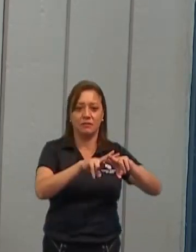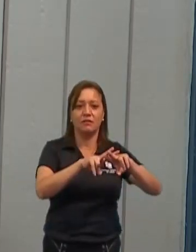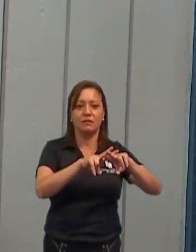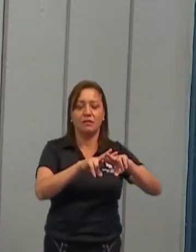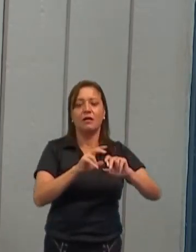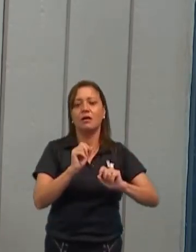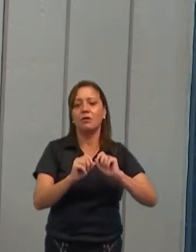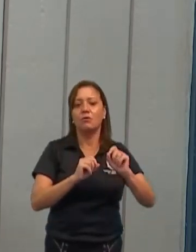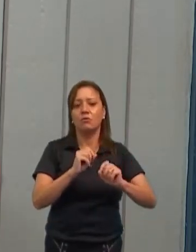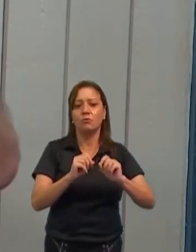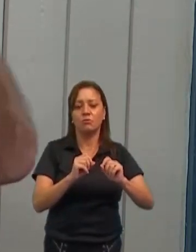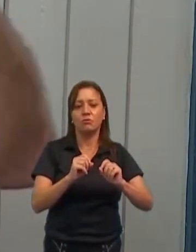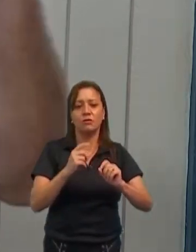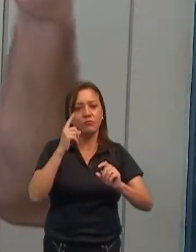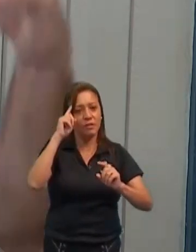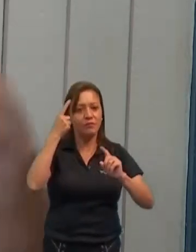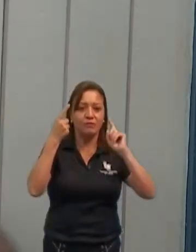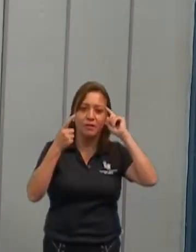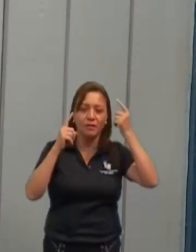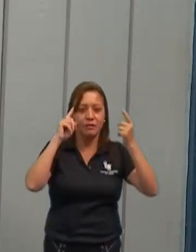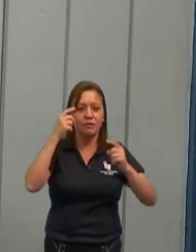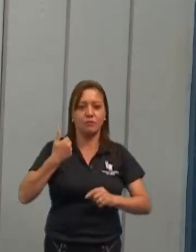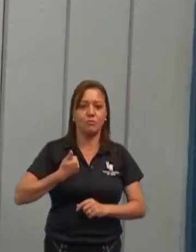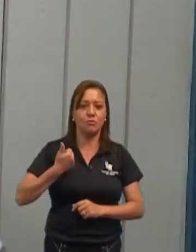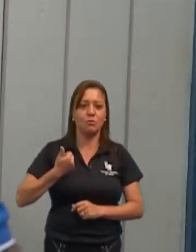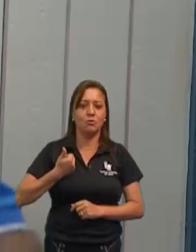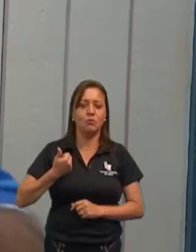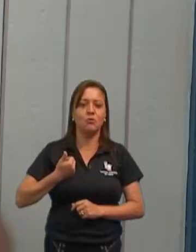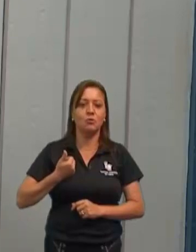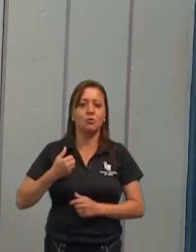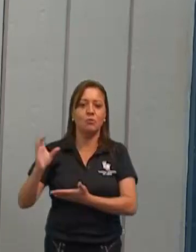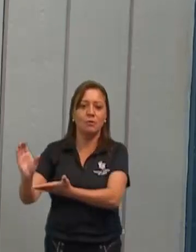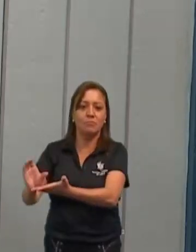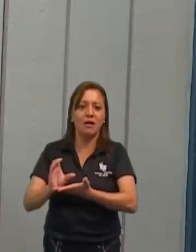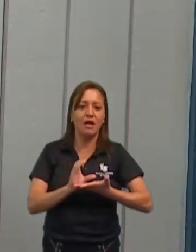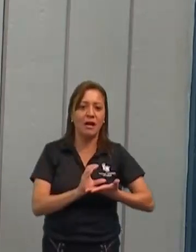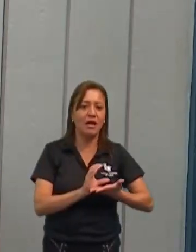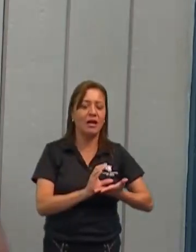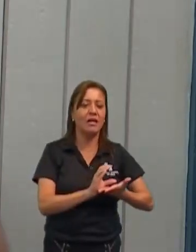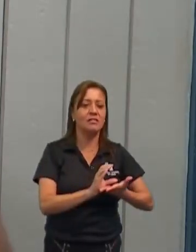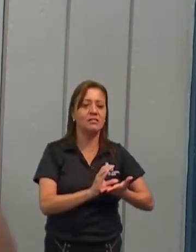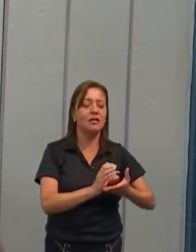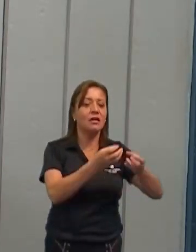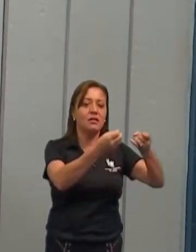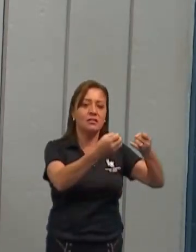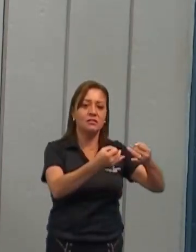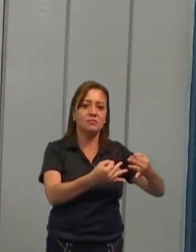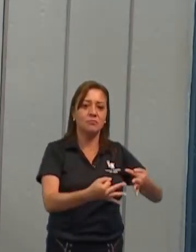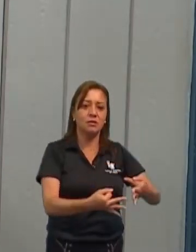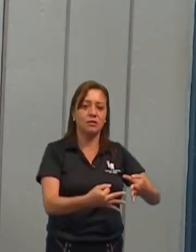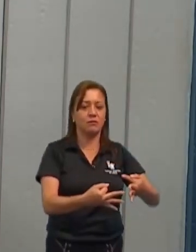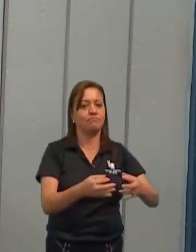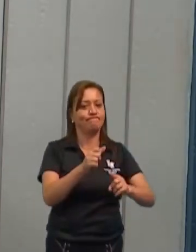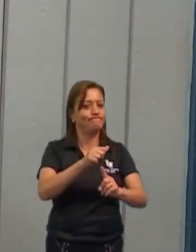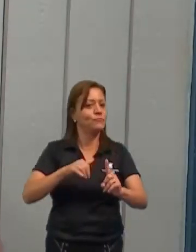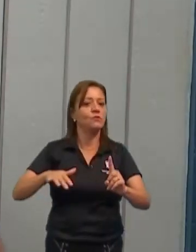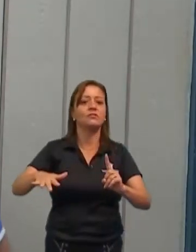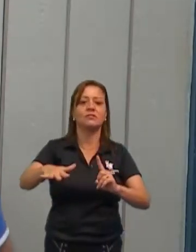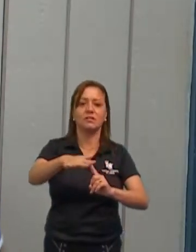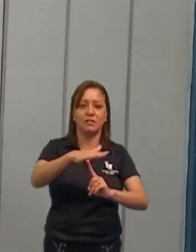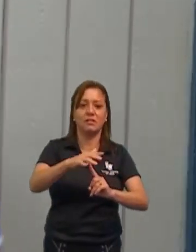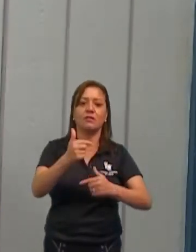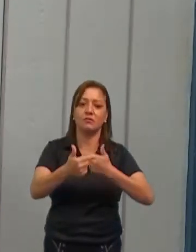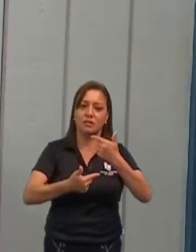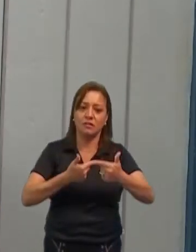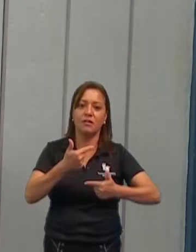eles ficam inventando números, né? Pegam números dos CACs, essas coisas todas. Pega número da sociedade em si. Vamos trabalhar sobre